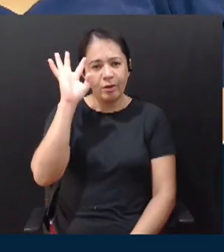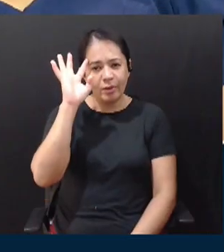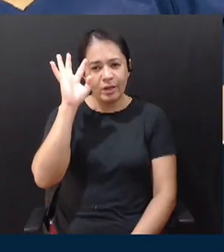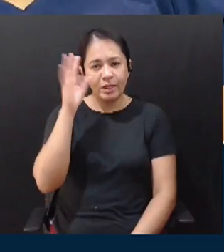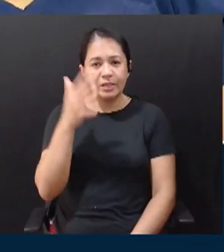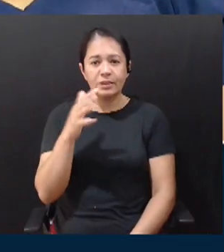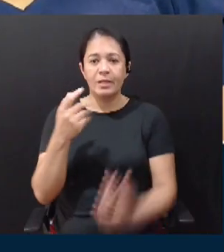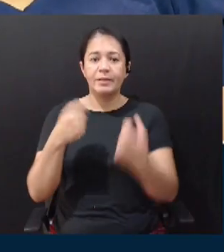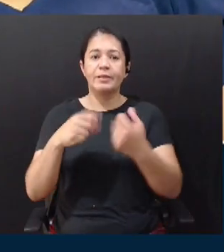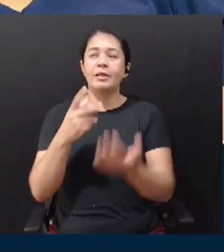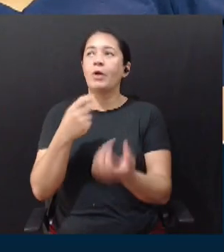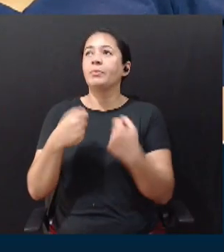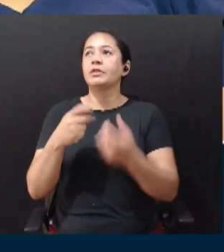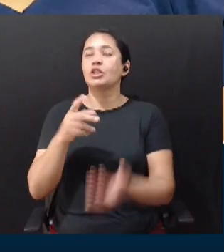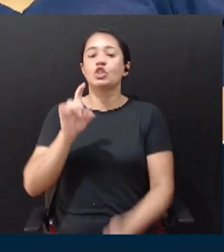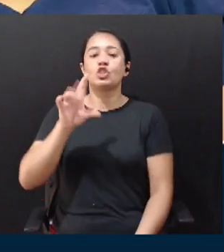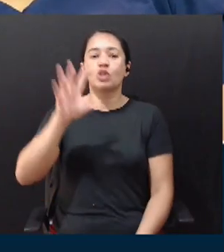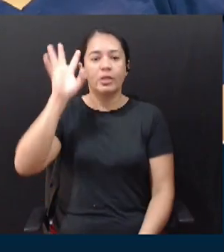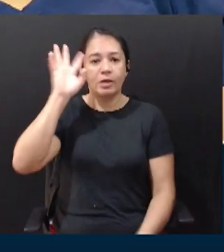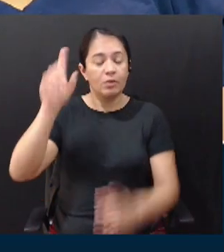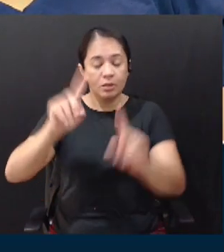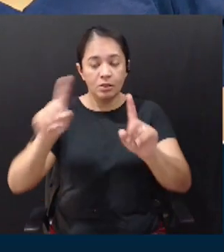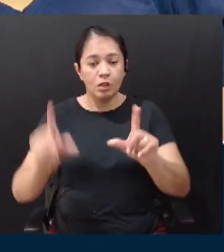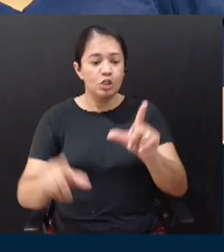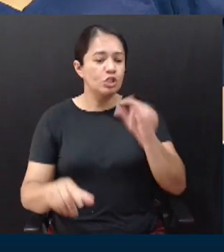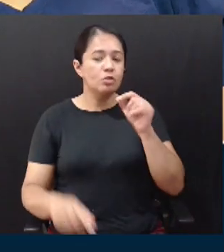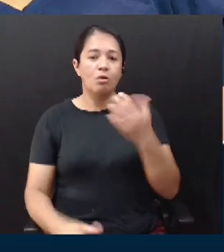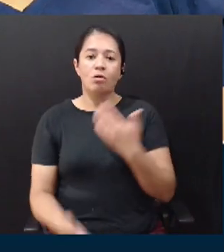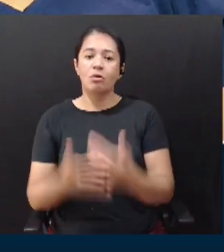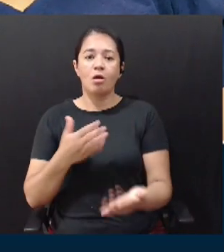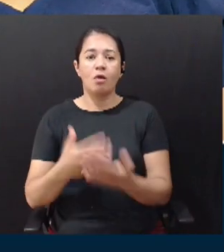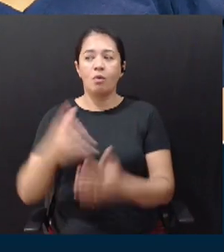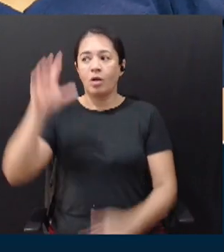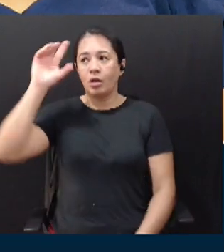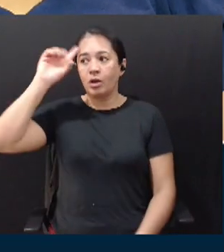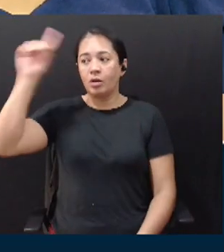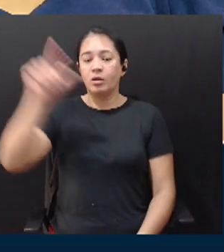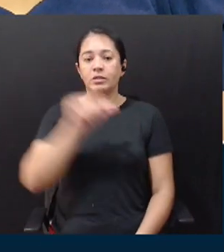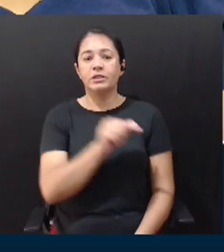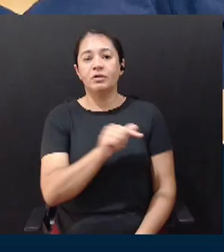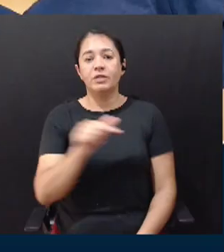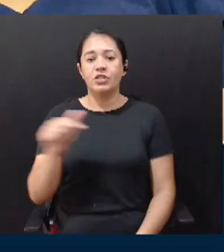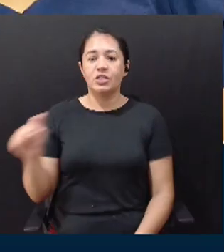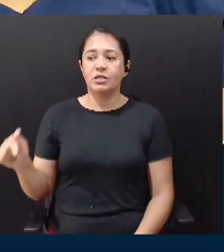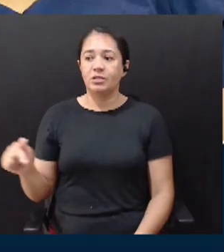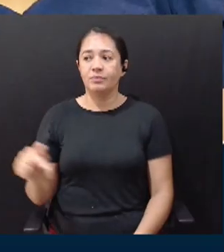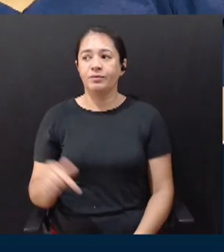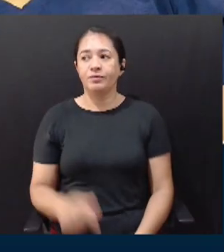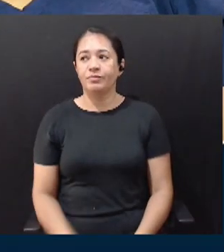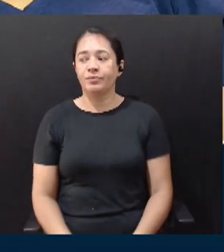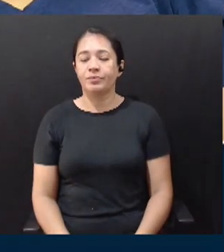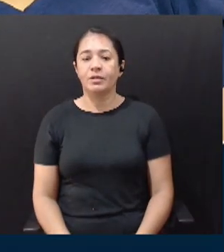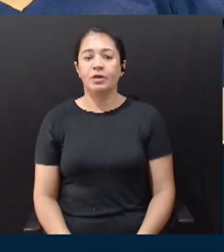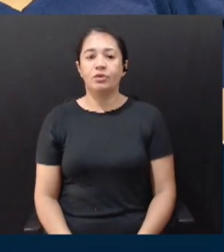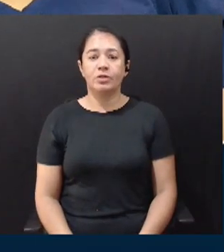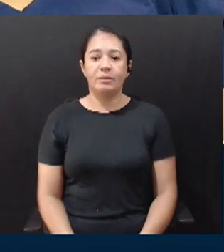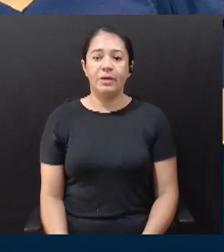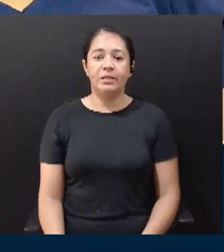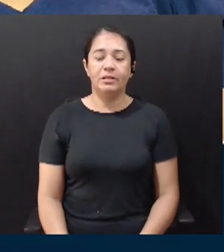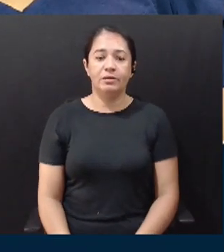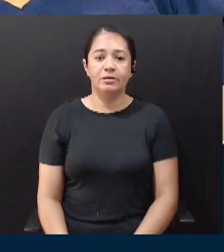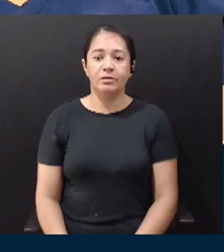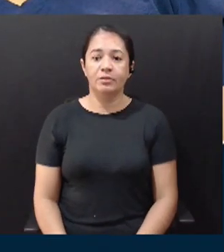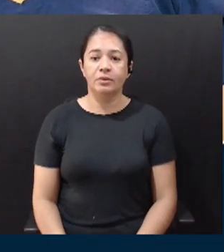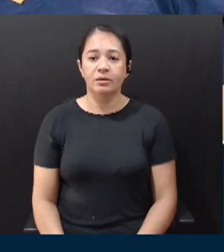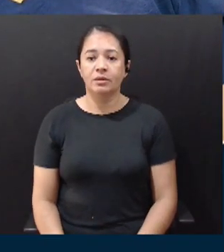quarta, mas, em algum dia da semana, Sim. fazer algo que você gosta, né, socializar com algumas pessoas, porque isso vai diminuir